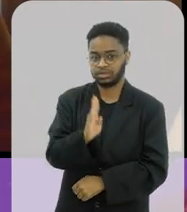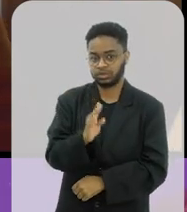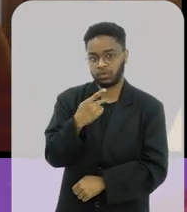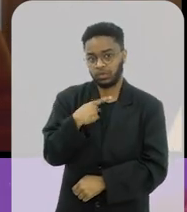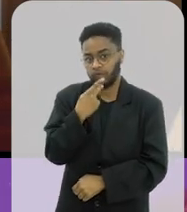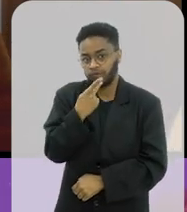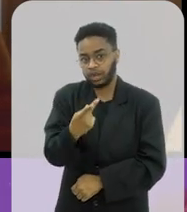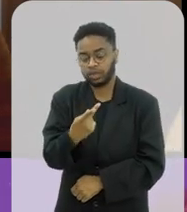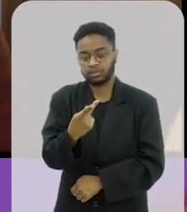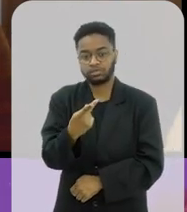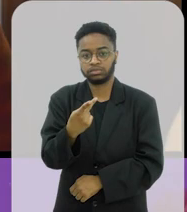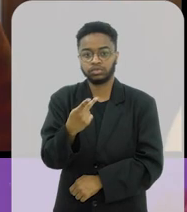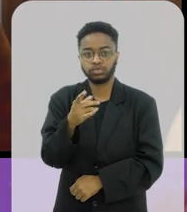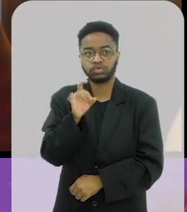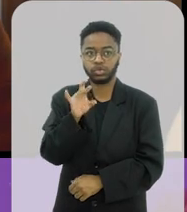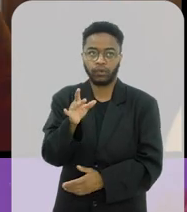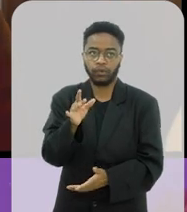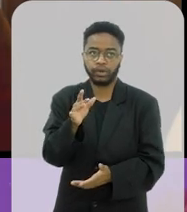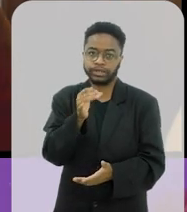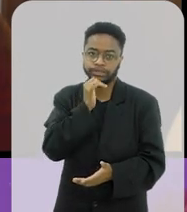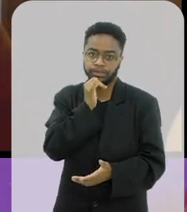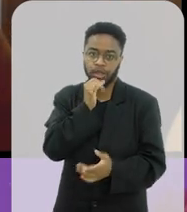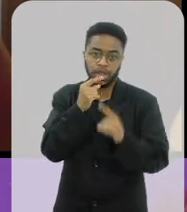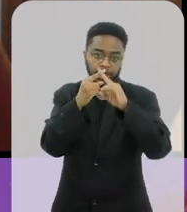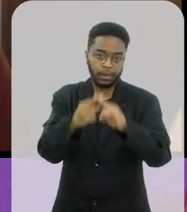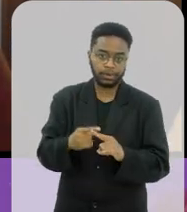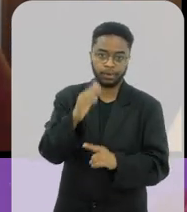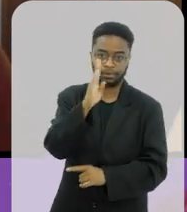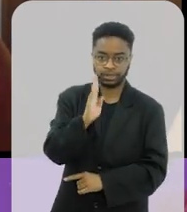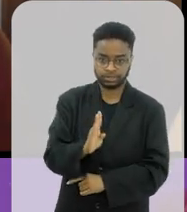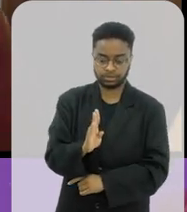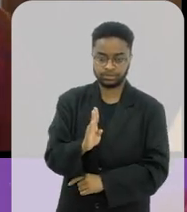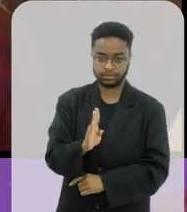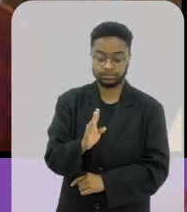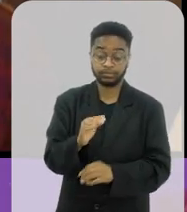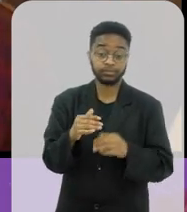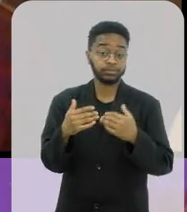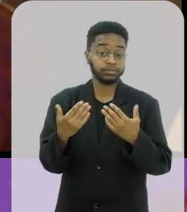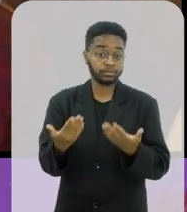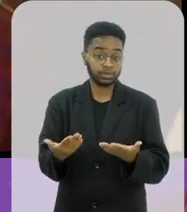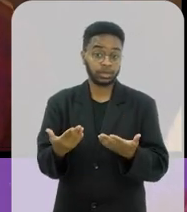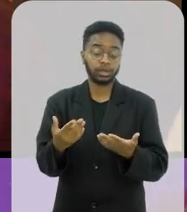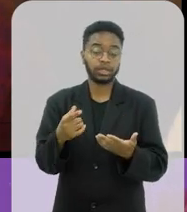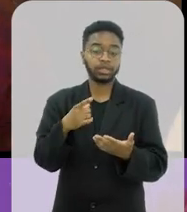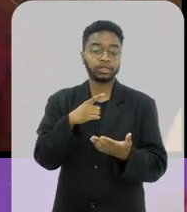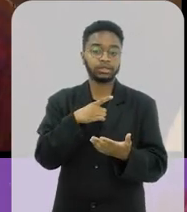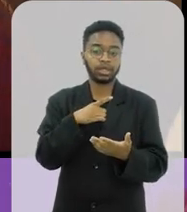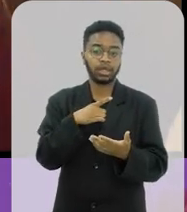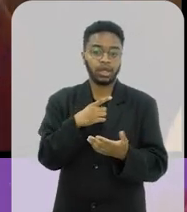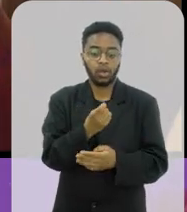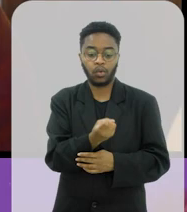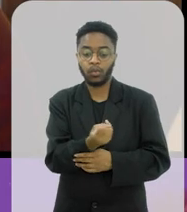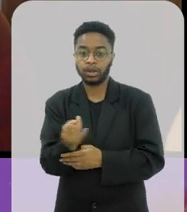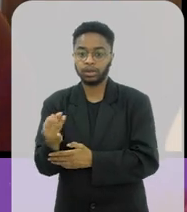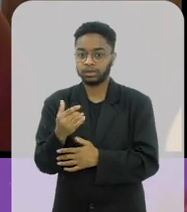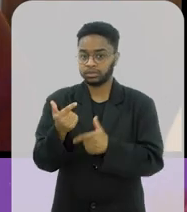Eu não estou apenas me referindo no Campeonato Brasileiro. E desse número,